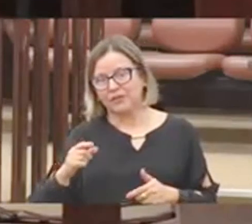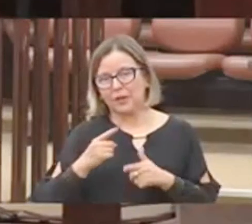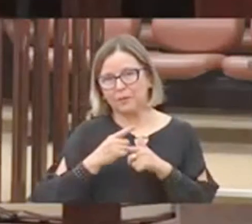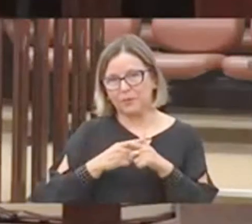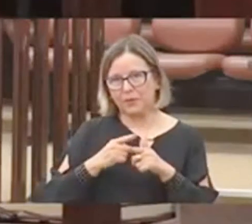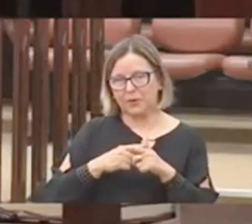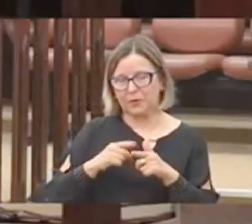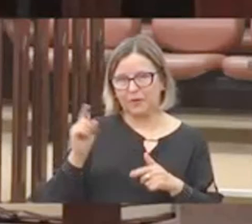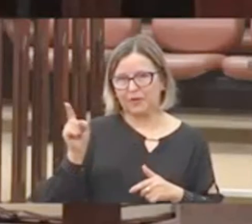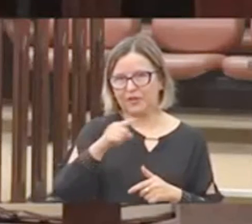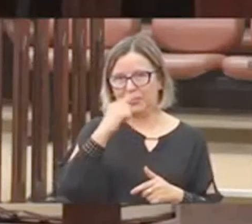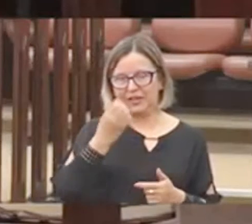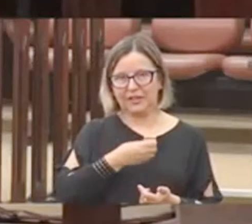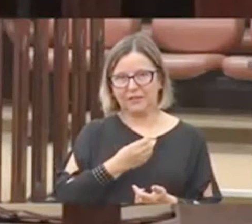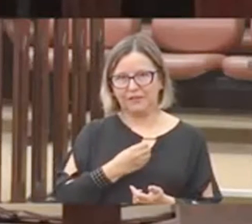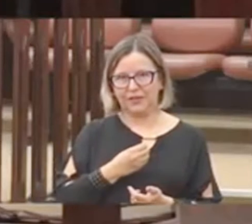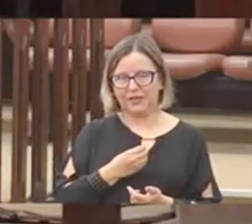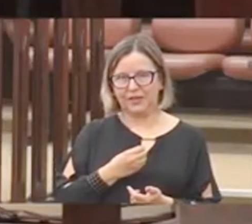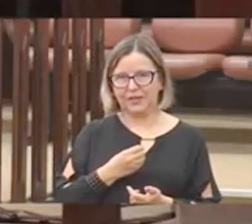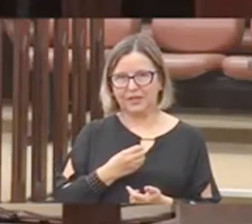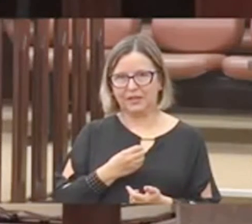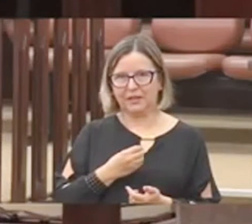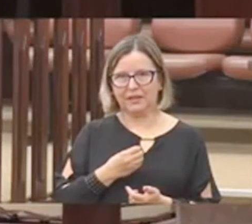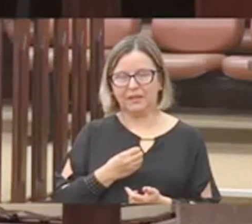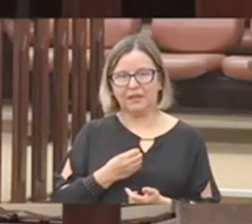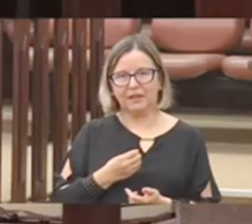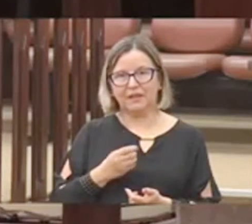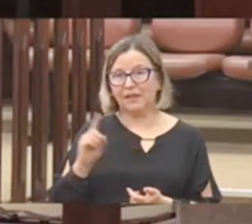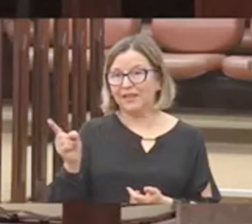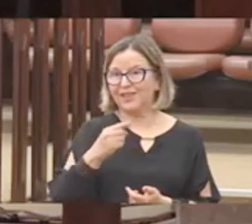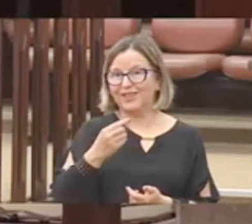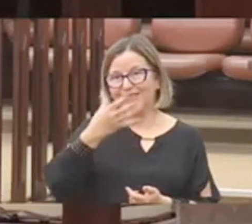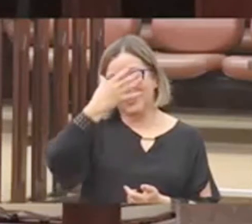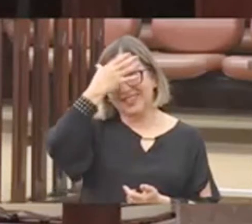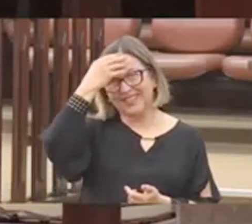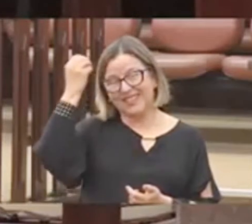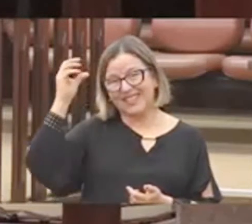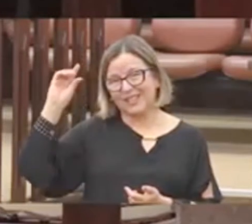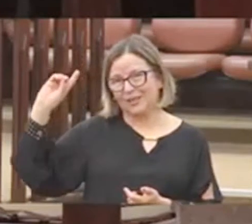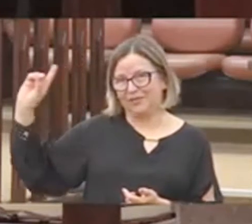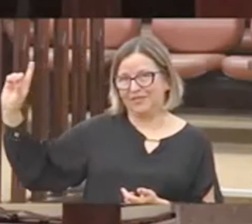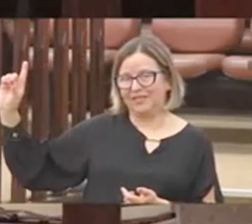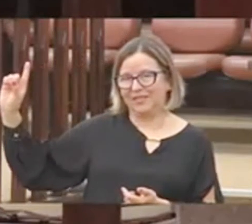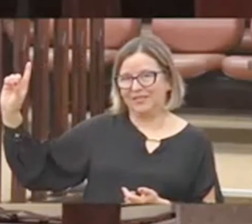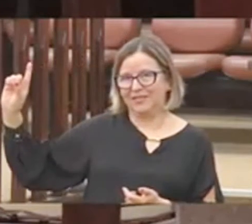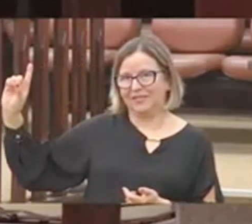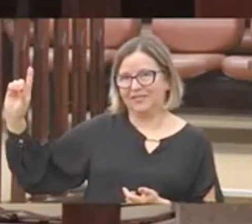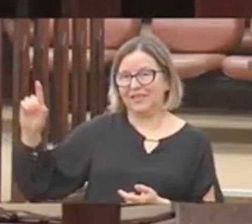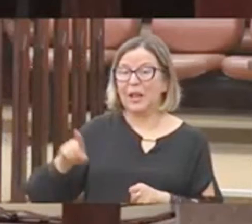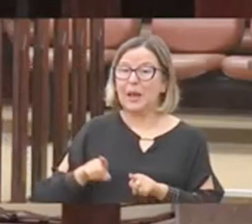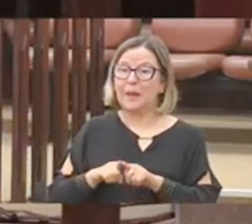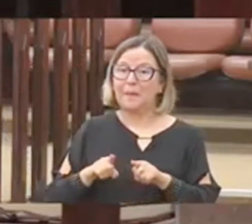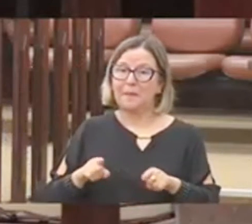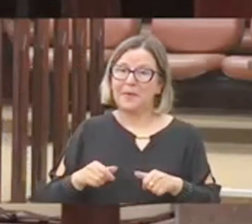Mas esses momentos vão servir para nós, para que a gente